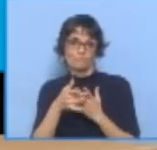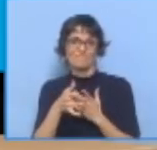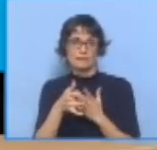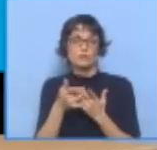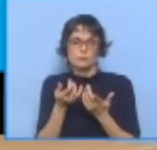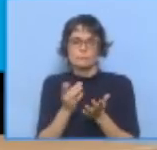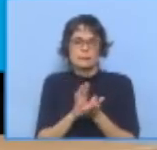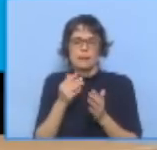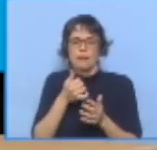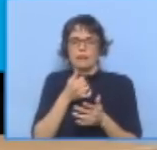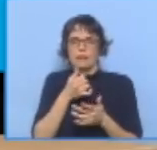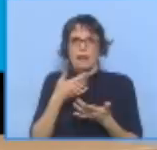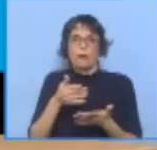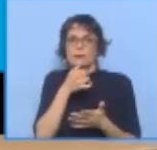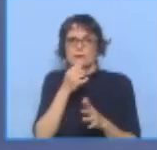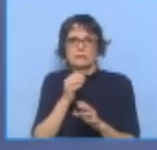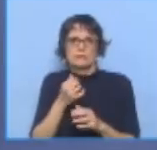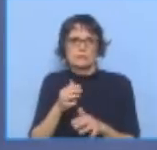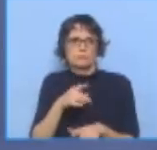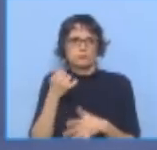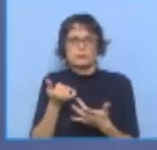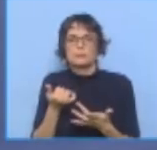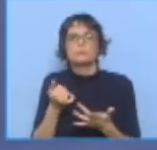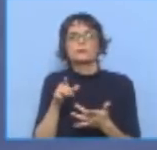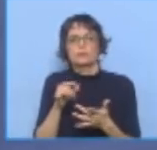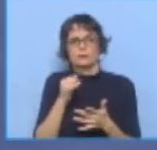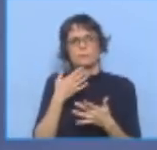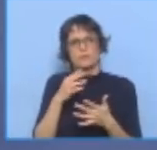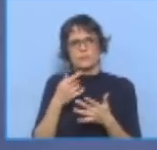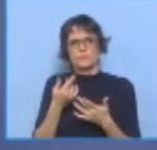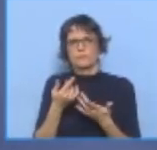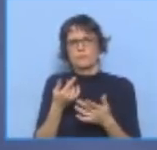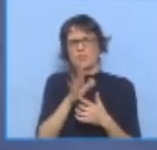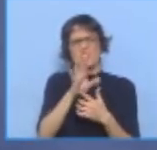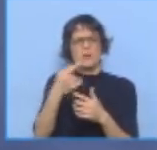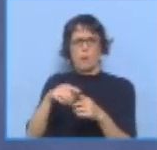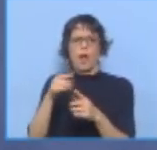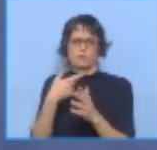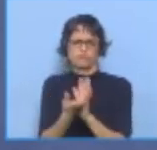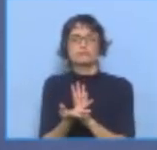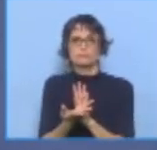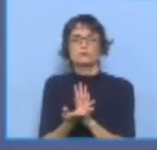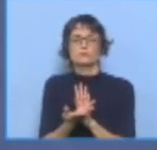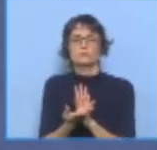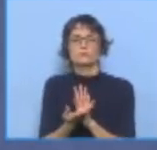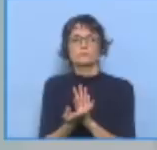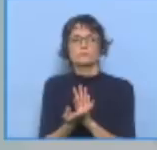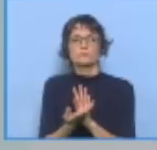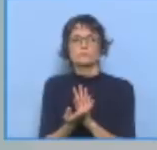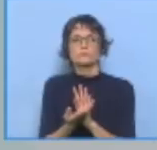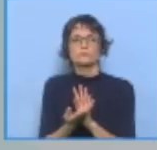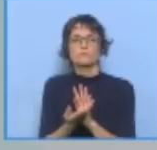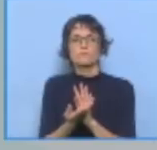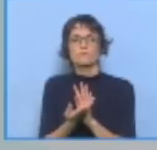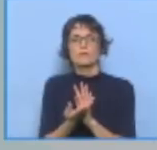experimental. Um outro exemplo, enfim, por certo muitos poderíamos encontrar, mas neste caso, para referir-se sobretudo à aproximação